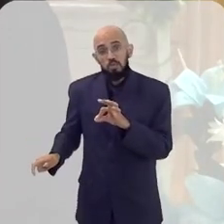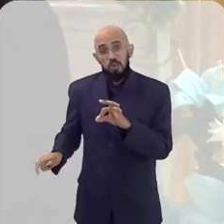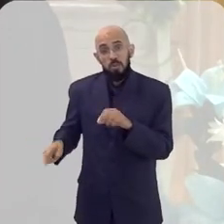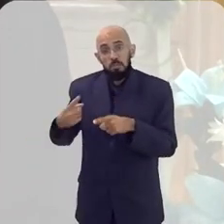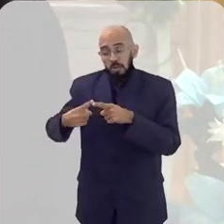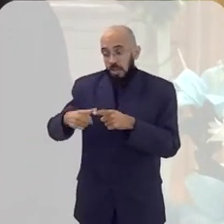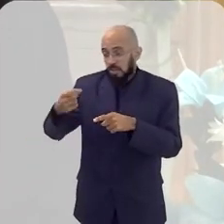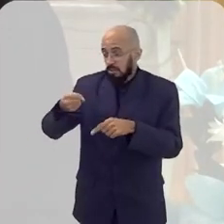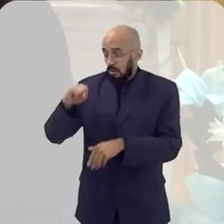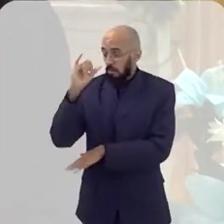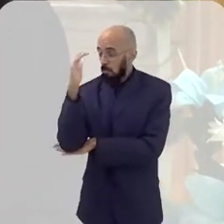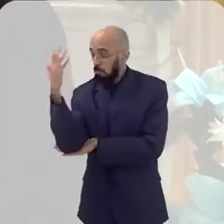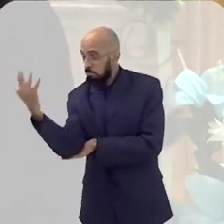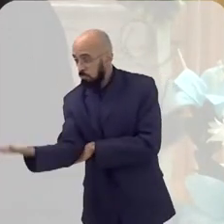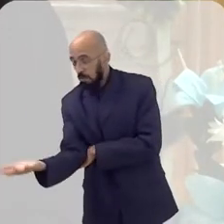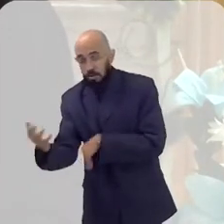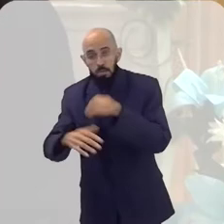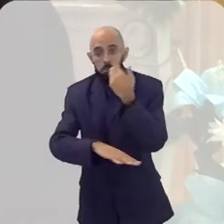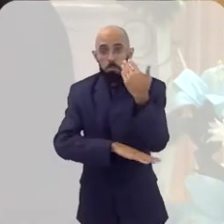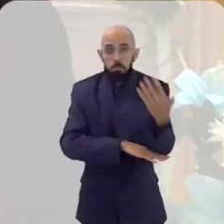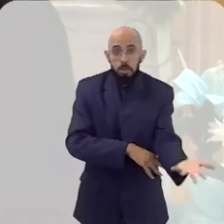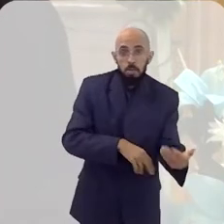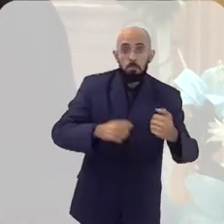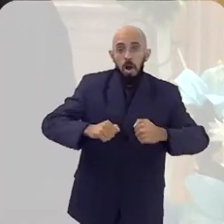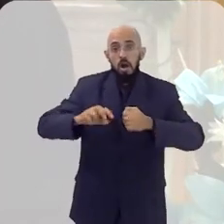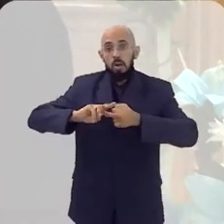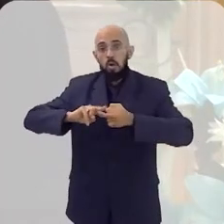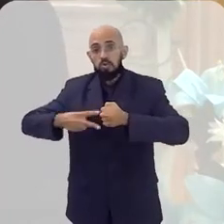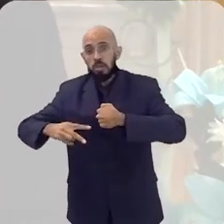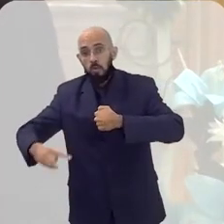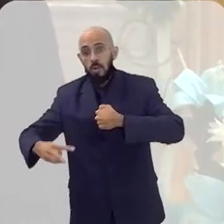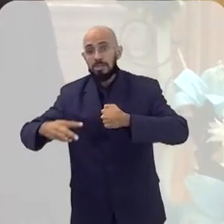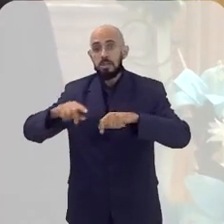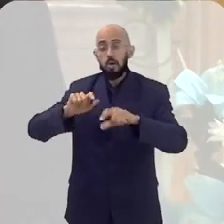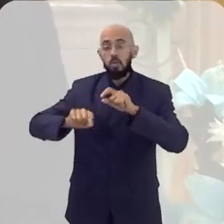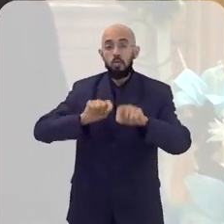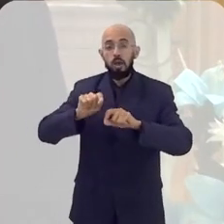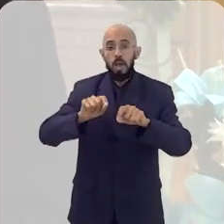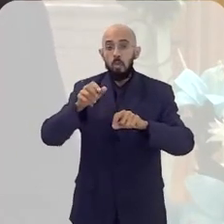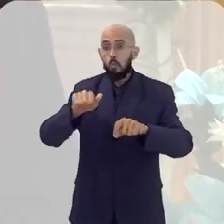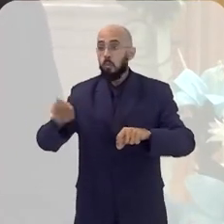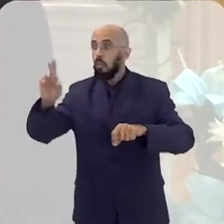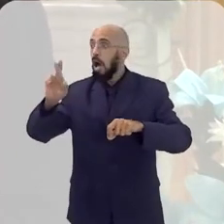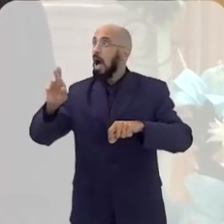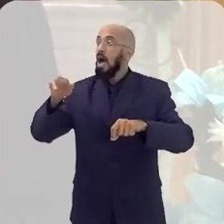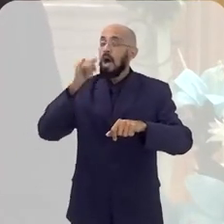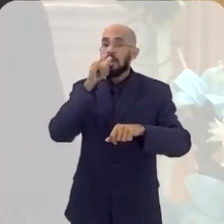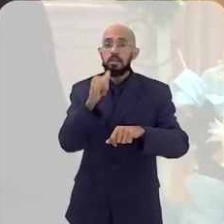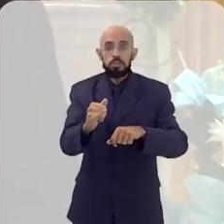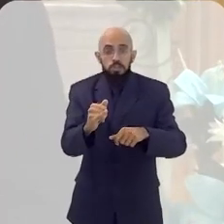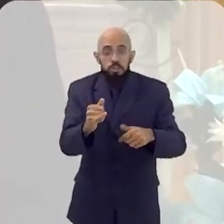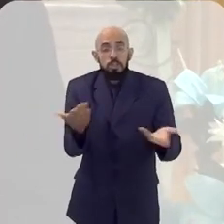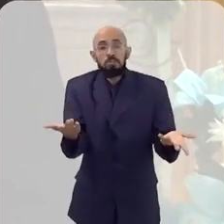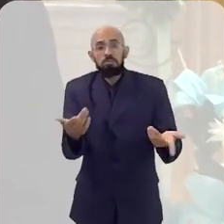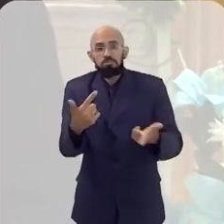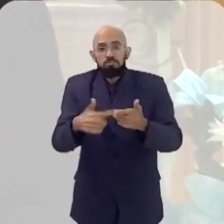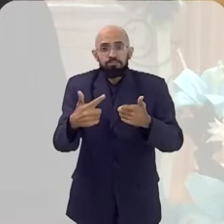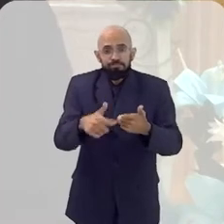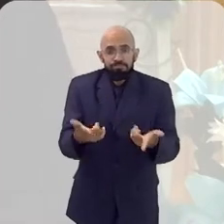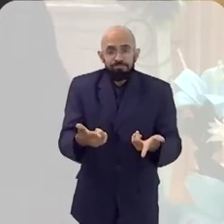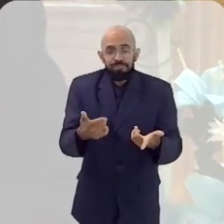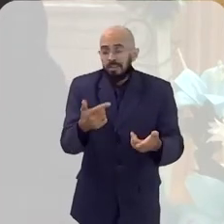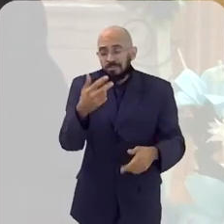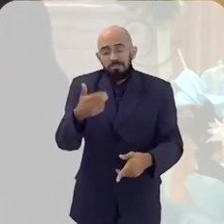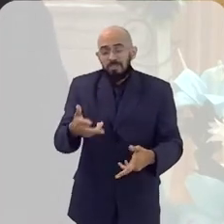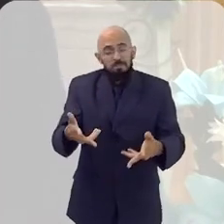uma mata pode causar, não só para o ambiente, mas em termos de energia, né? Então, quer dizer,